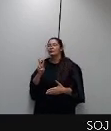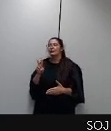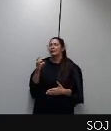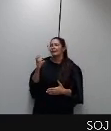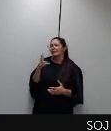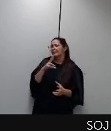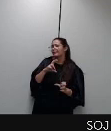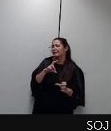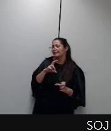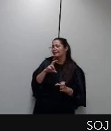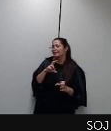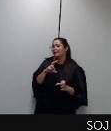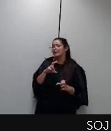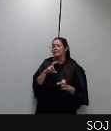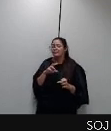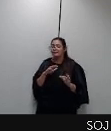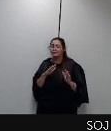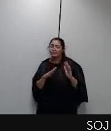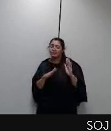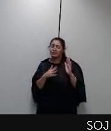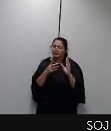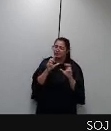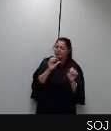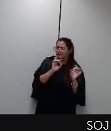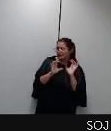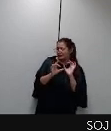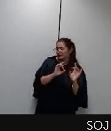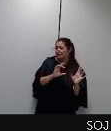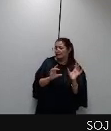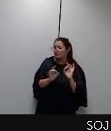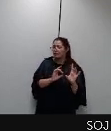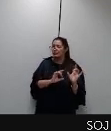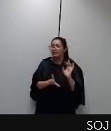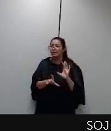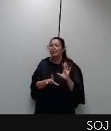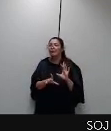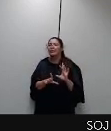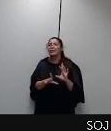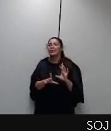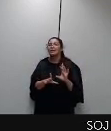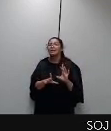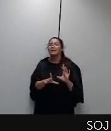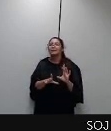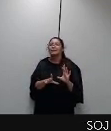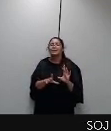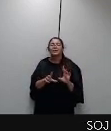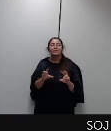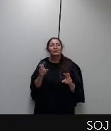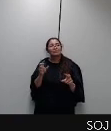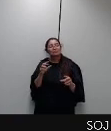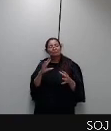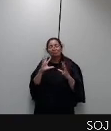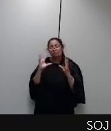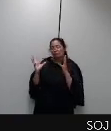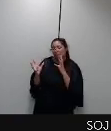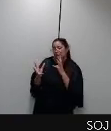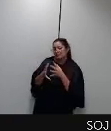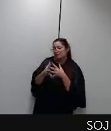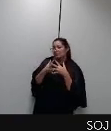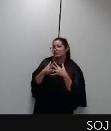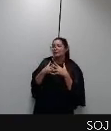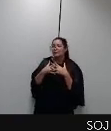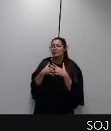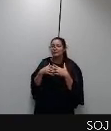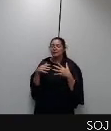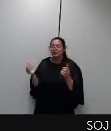esses detalhes que conduziram a não é responsabilidade envolveriam exame de matéria fático-probatória